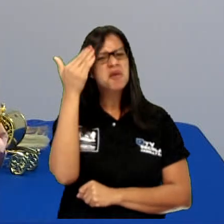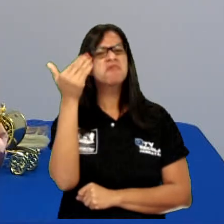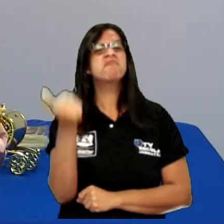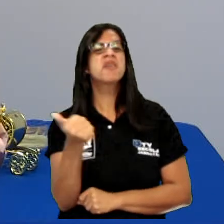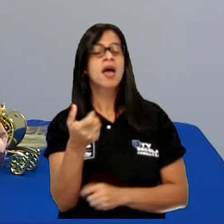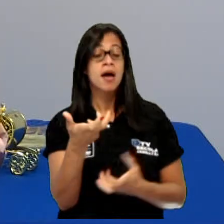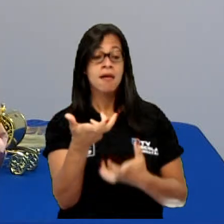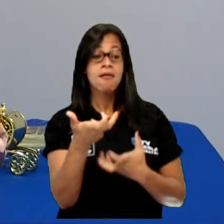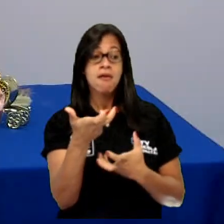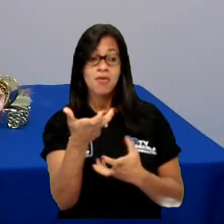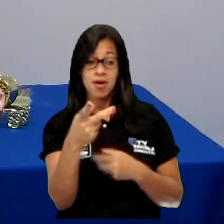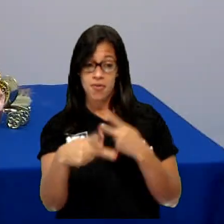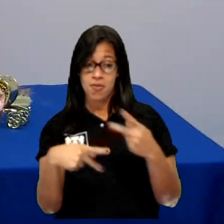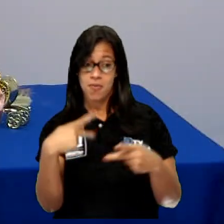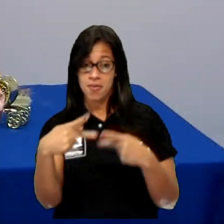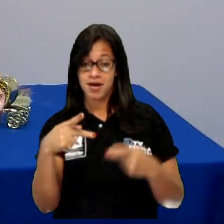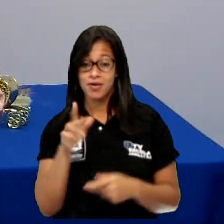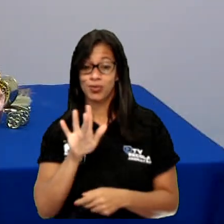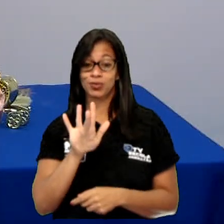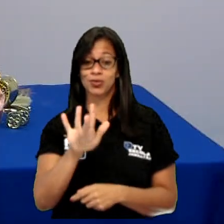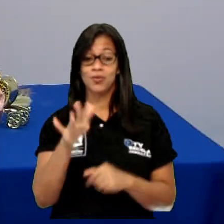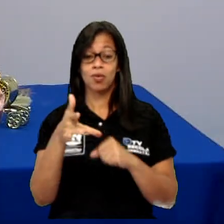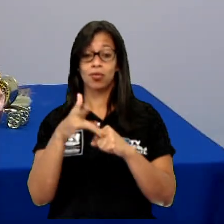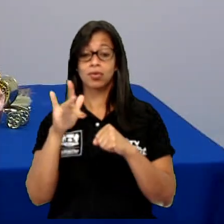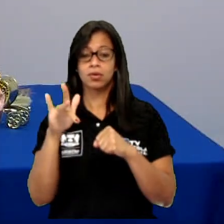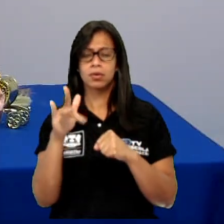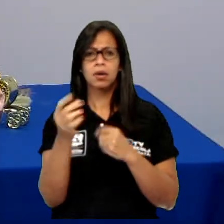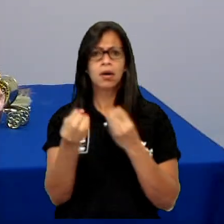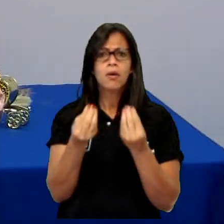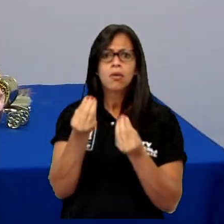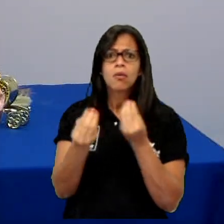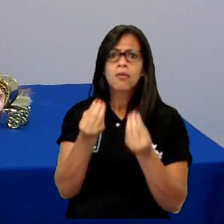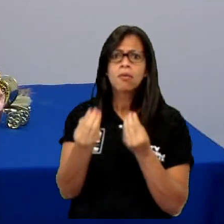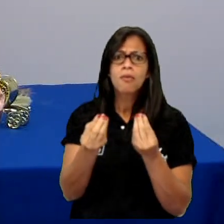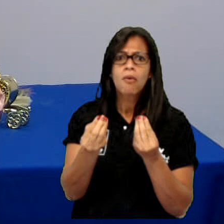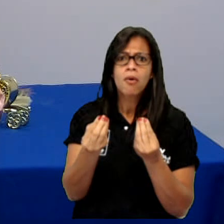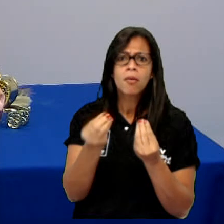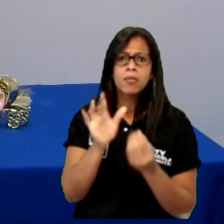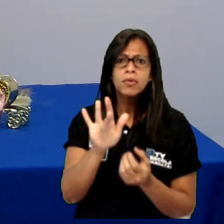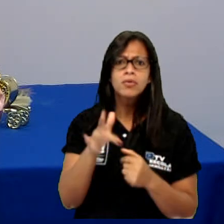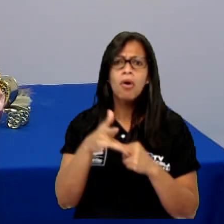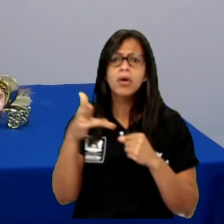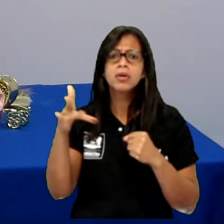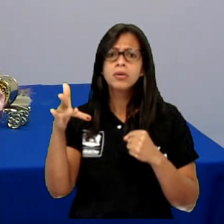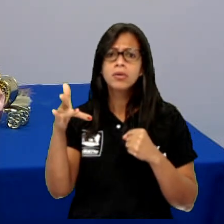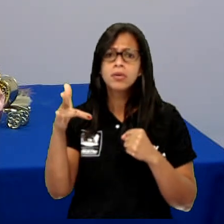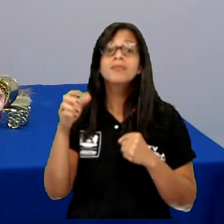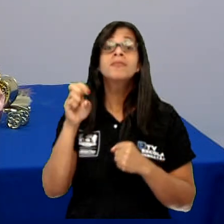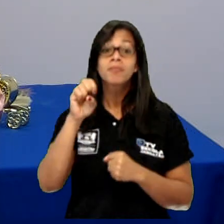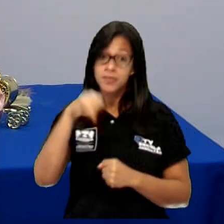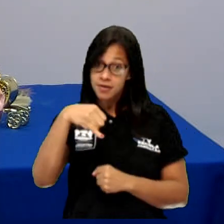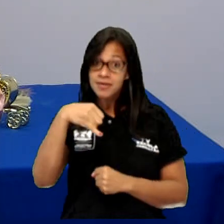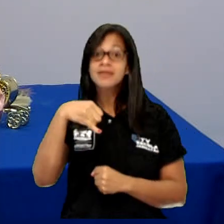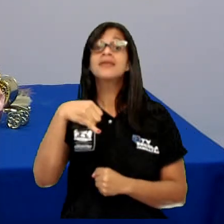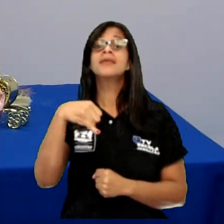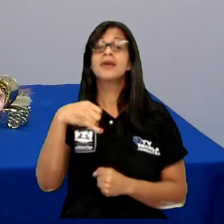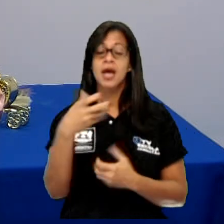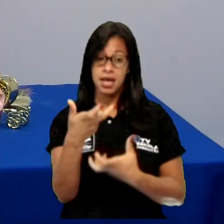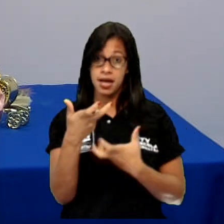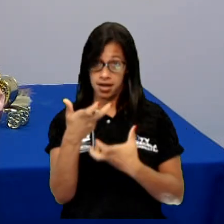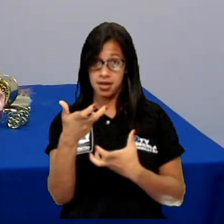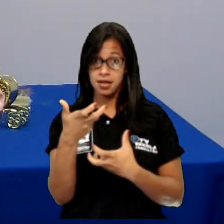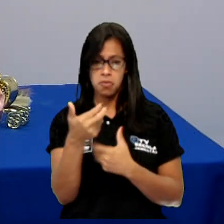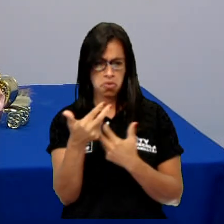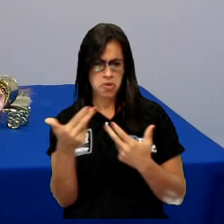o toque de ouro. Como assim um toque de ouro? É! Ele queria que qualquer coisa que ele tocasse